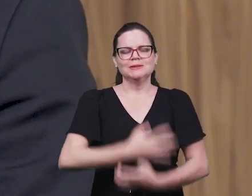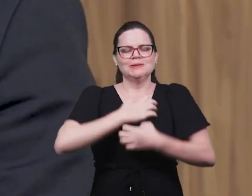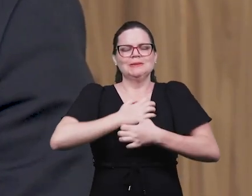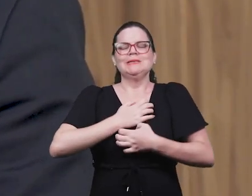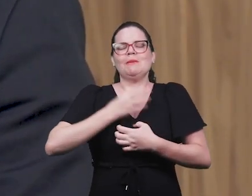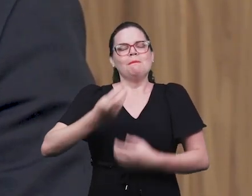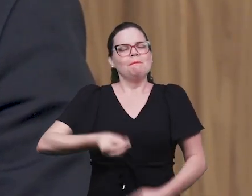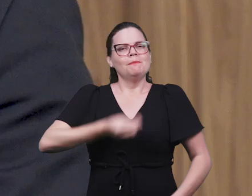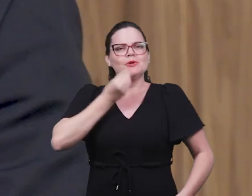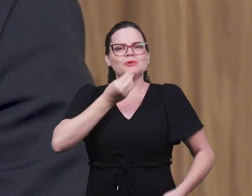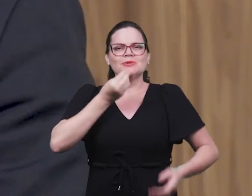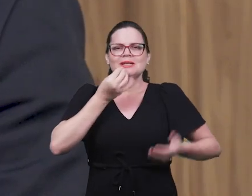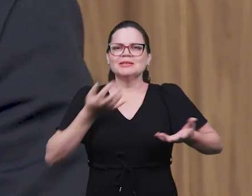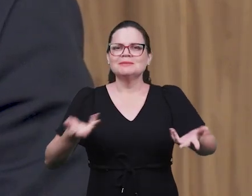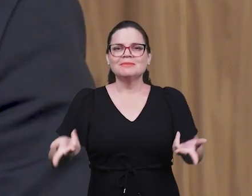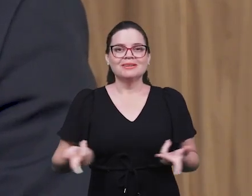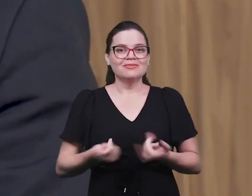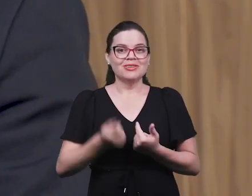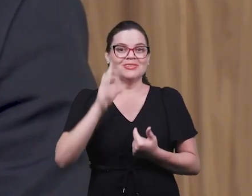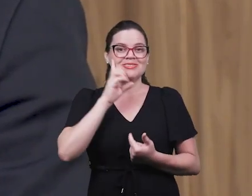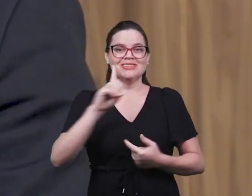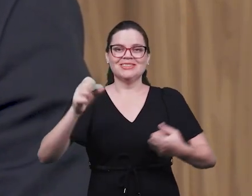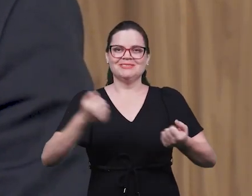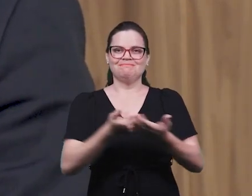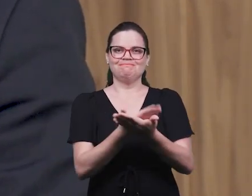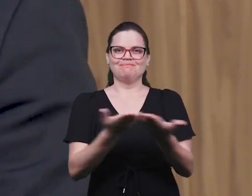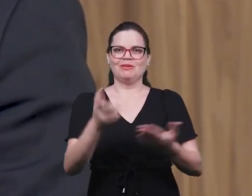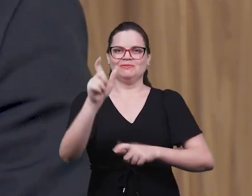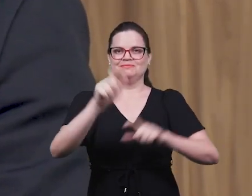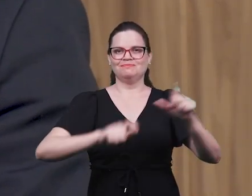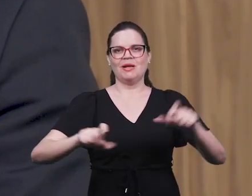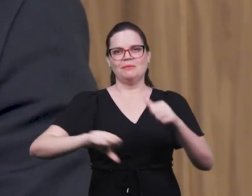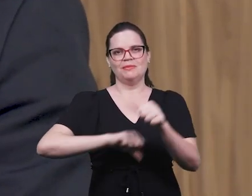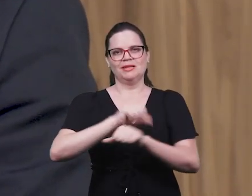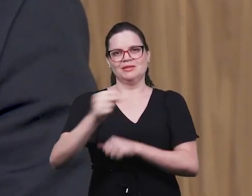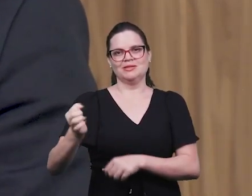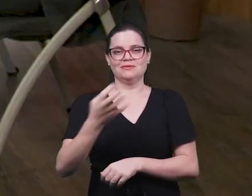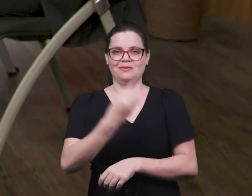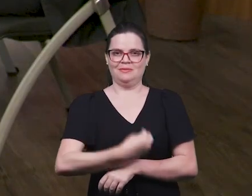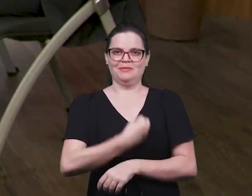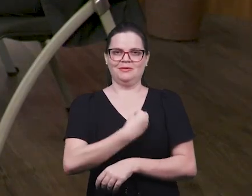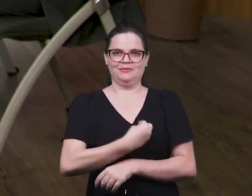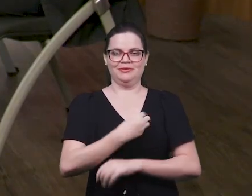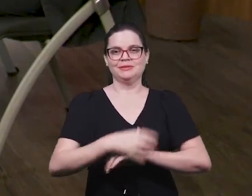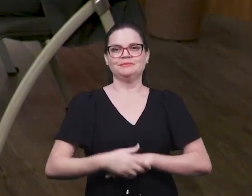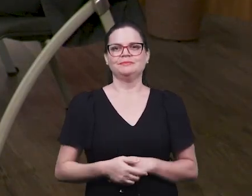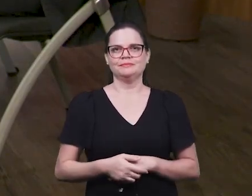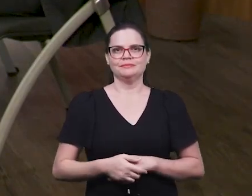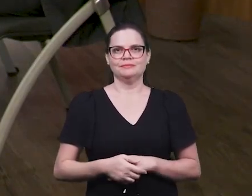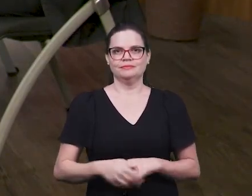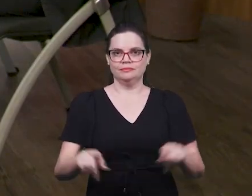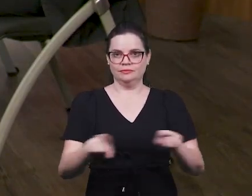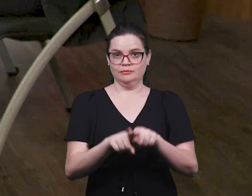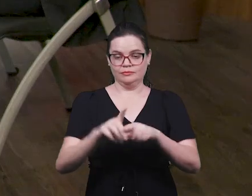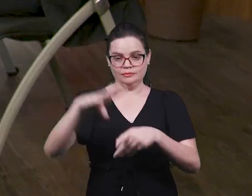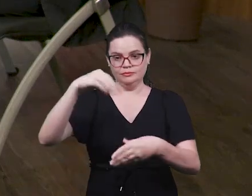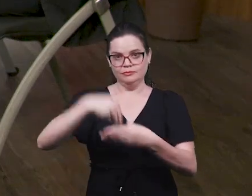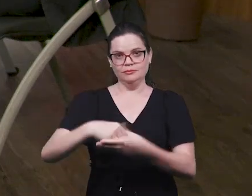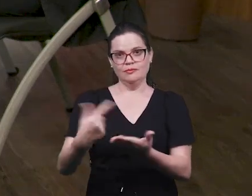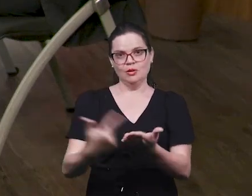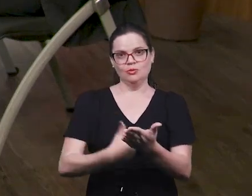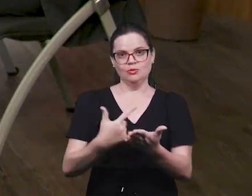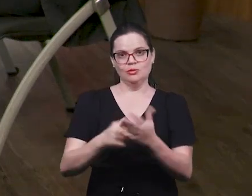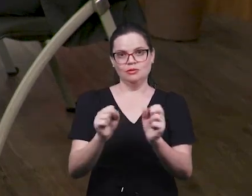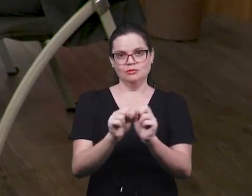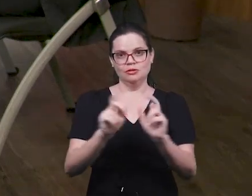grande oportunidade que Deus está dando para que o homem tenha sua vida transformada. Glória a Deus. E nas 7 cartas do Apocalipse